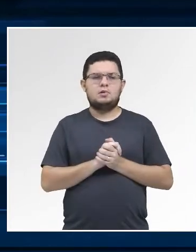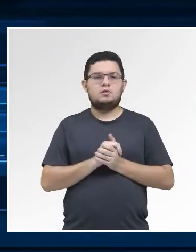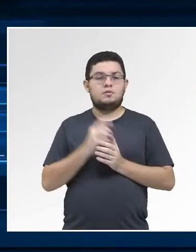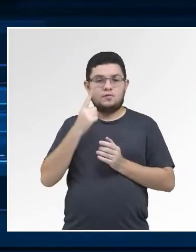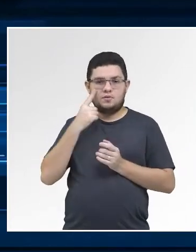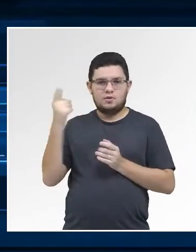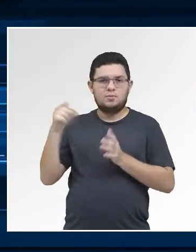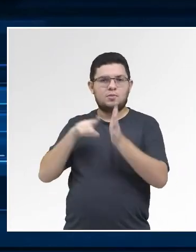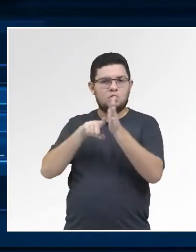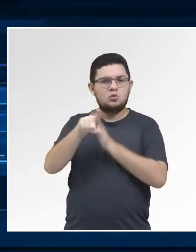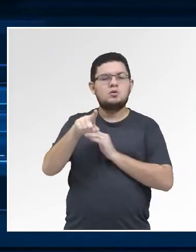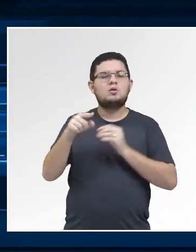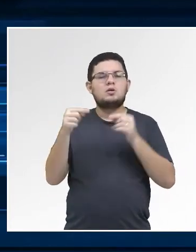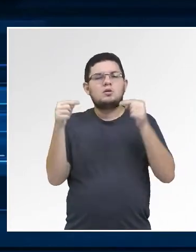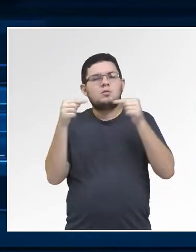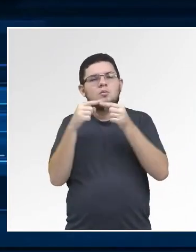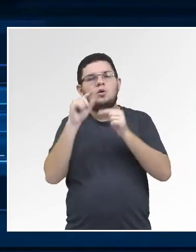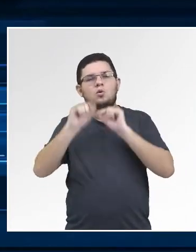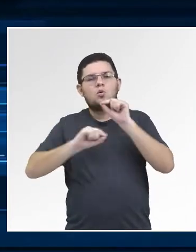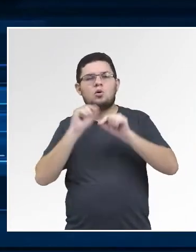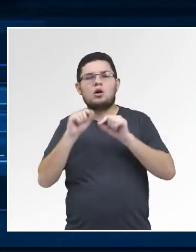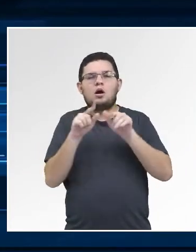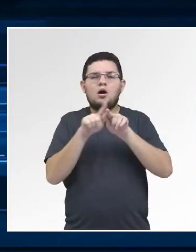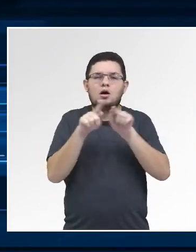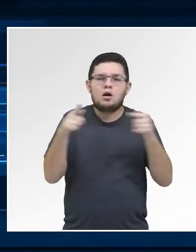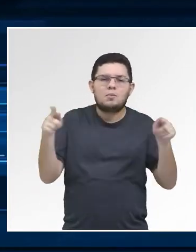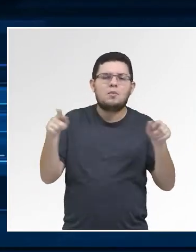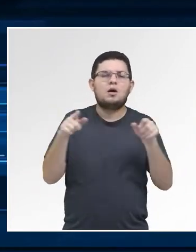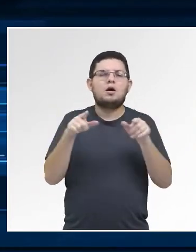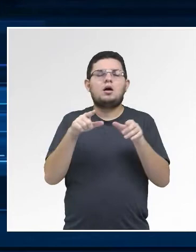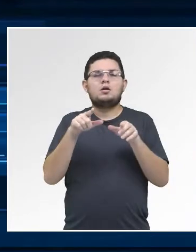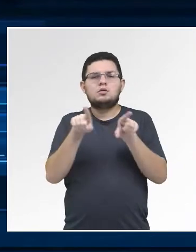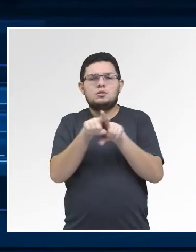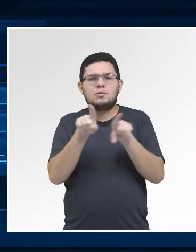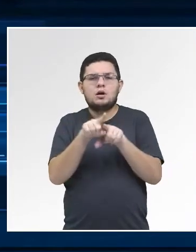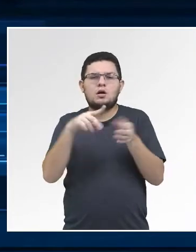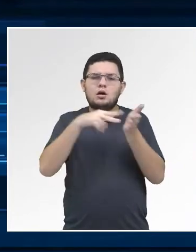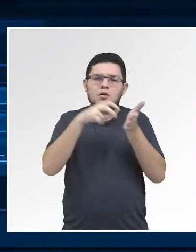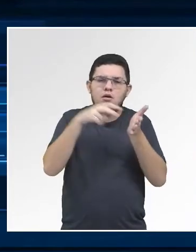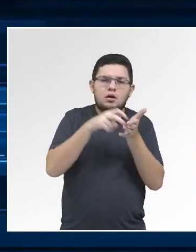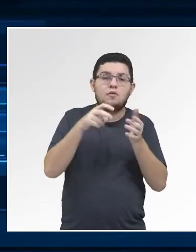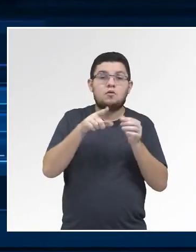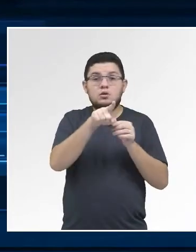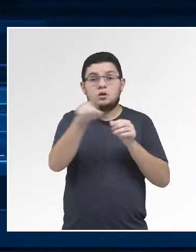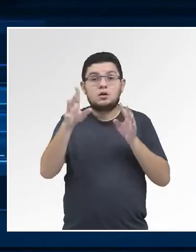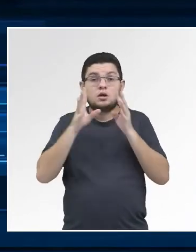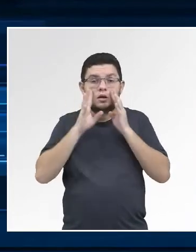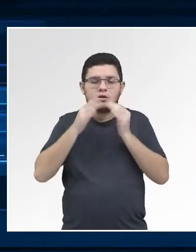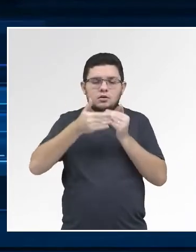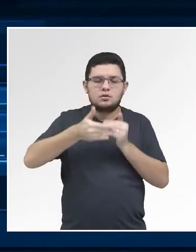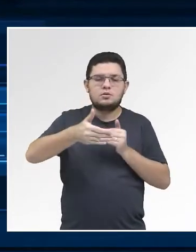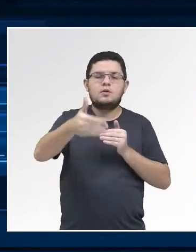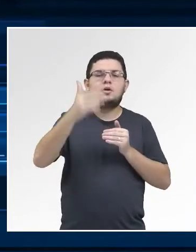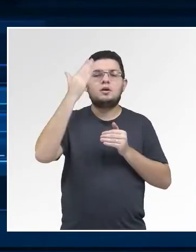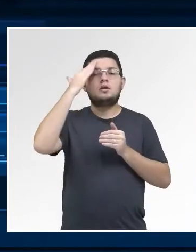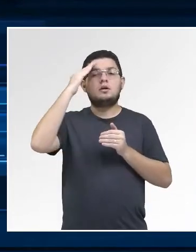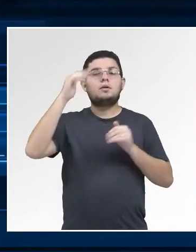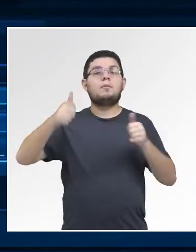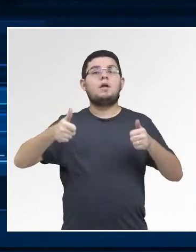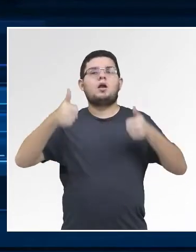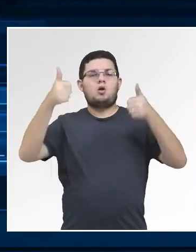ver com a nossa aula de hoje, de gramática e vocabulário, então fiquem atentos que vocês vão entender muito melhor, né, esse desafio do